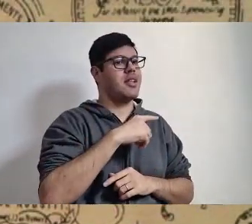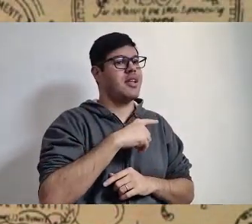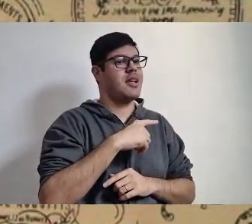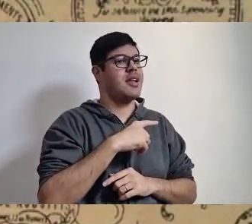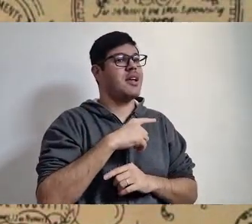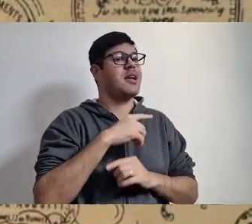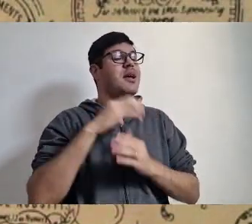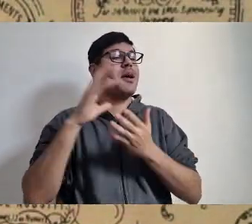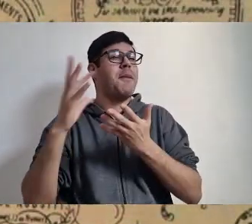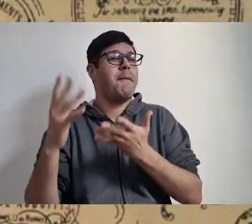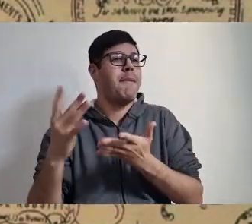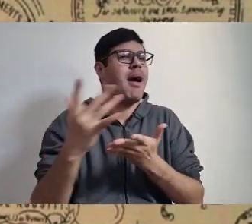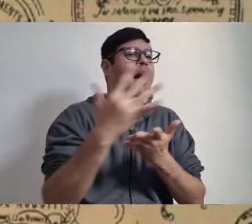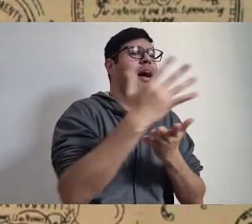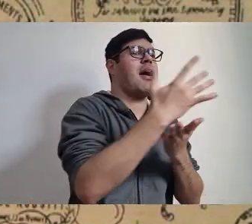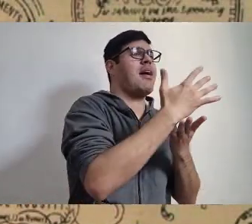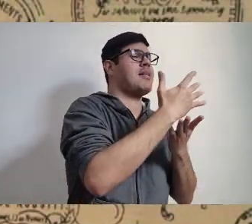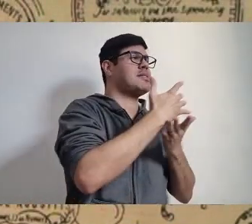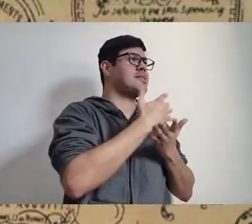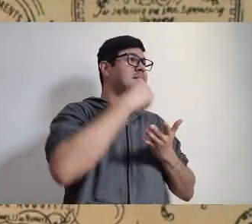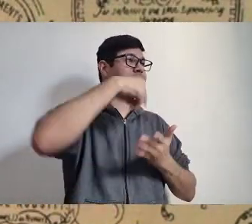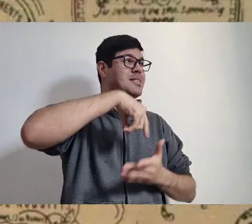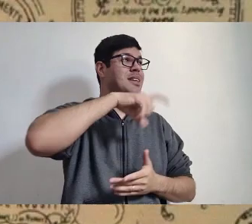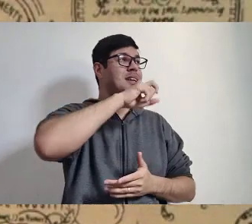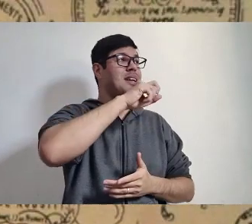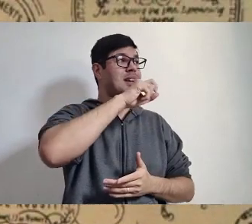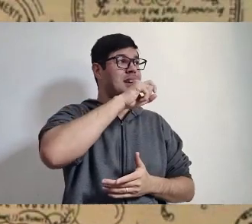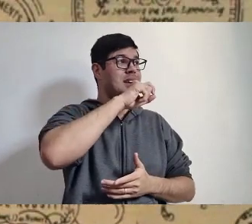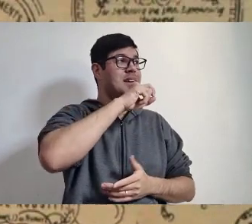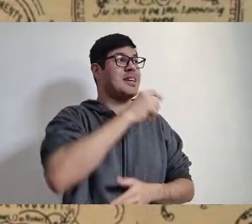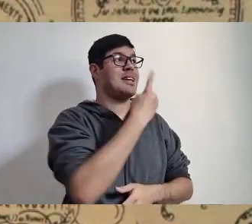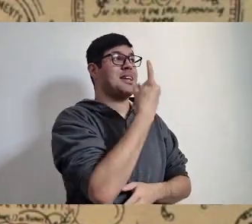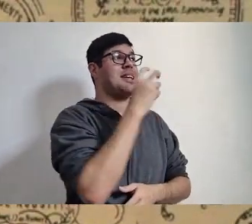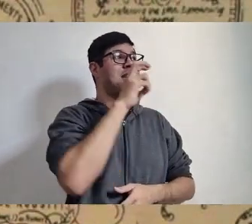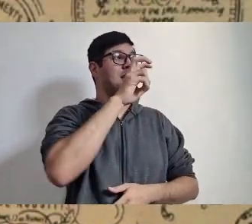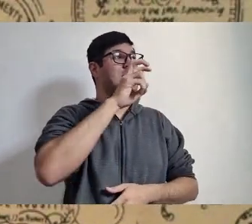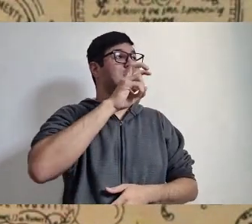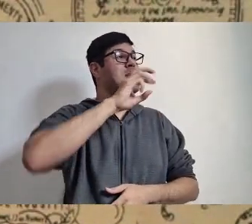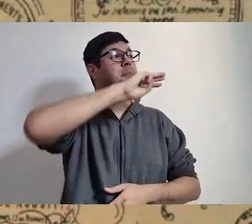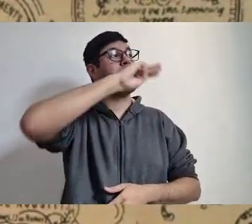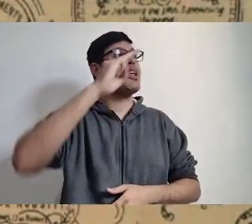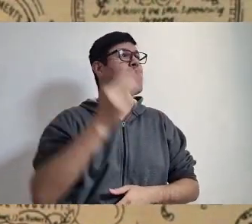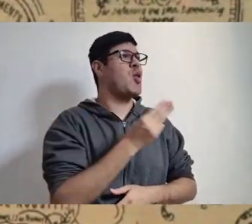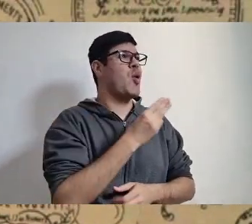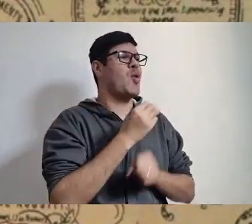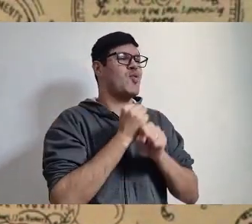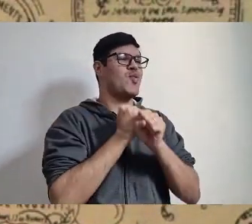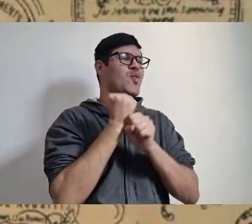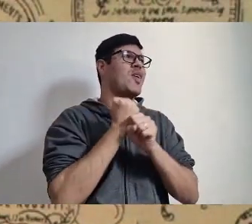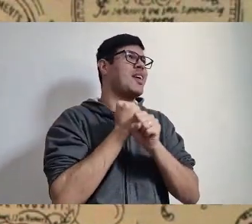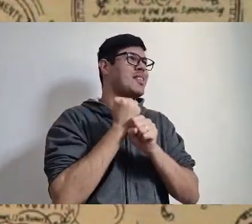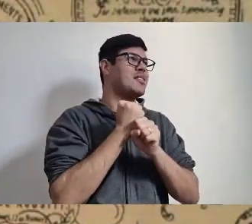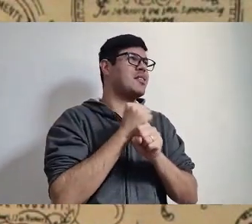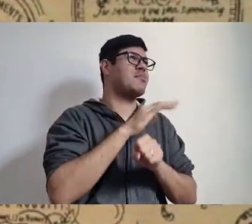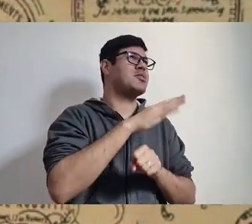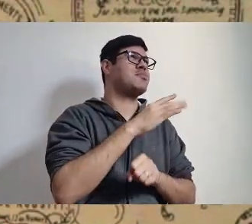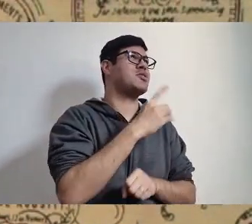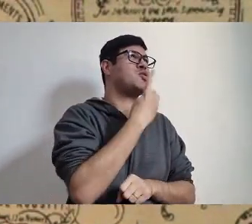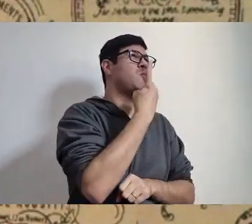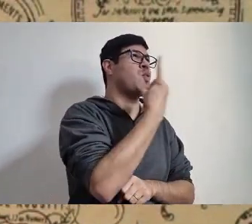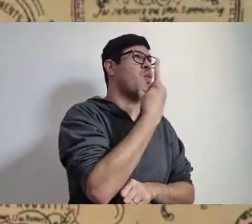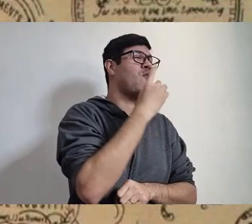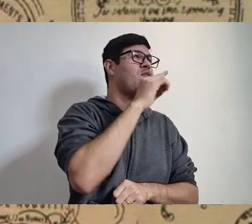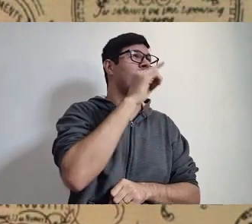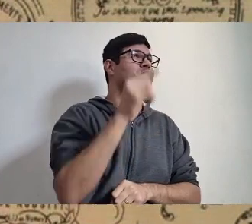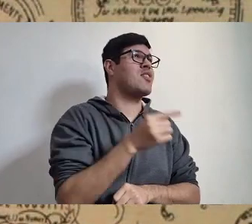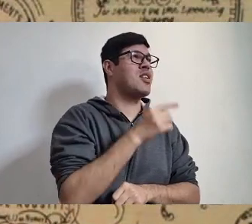arrecadação, Gil, para Araras de 15 milhões no ano. seria mais ou menos 1 milhão e pouco no mês,